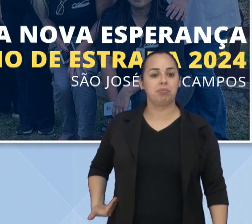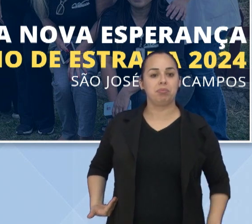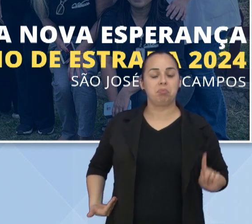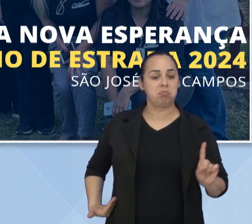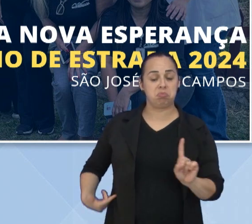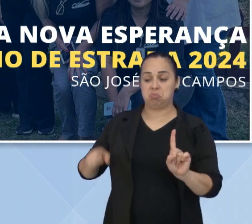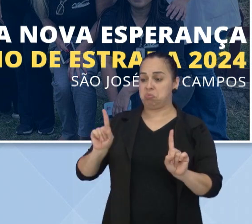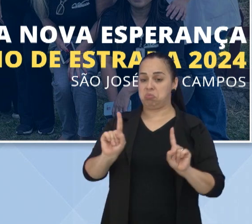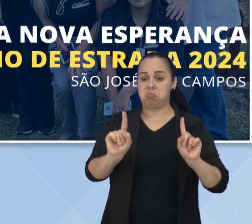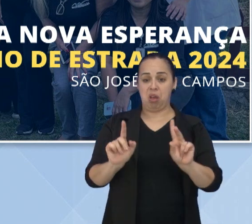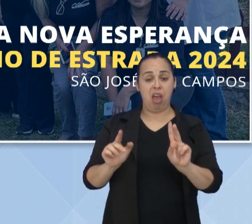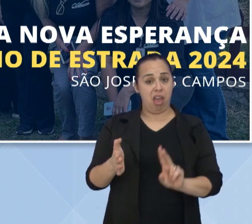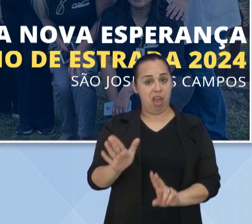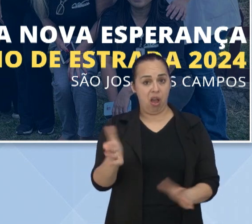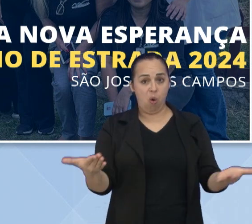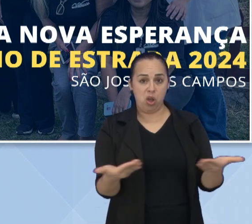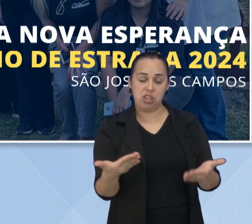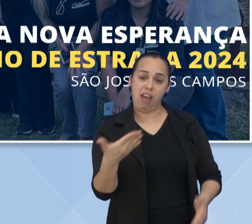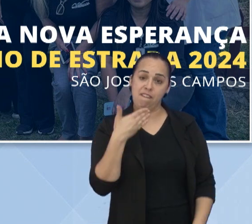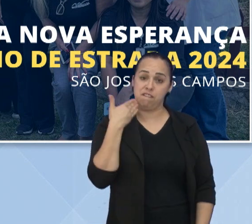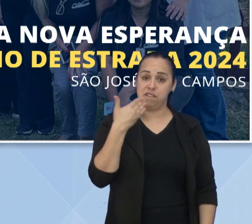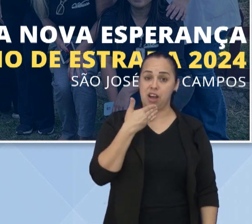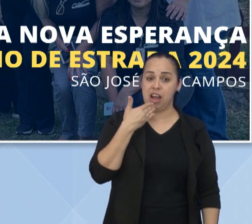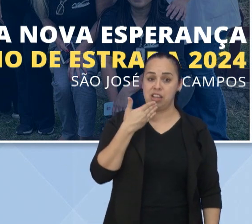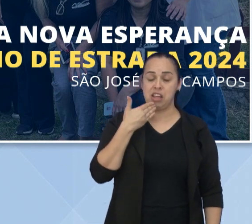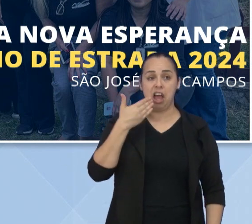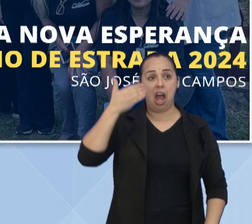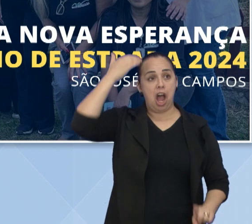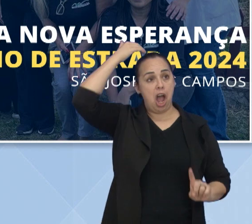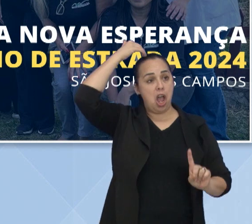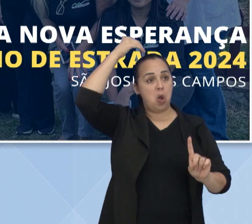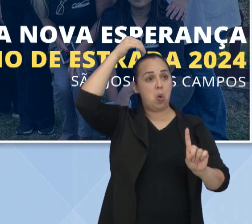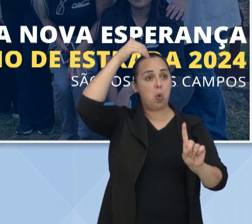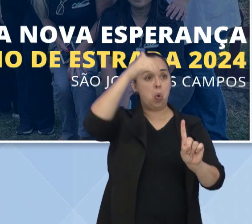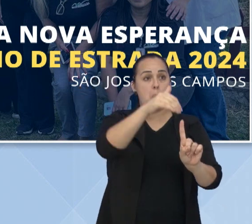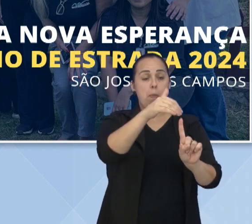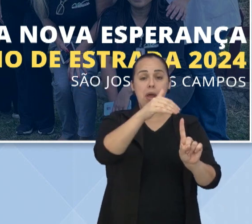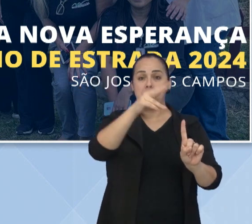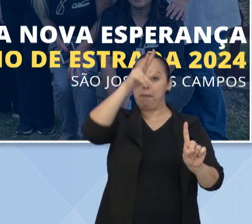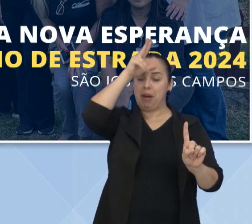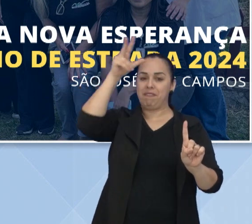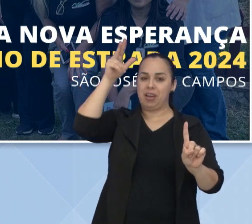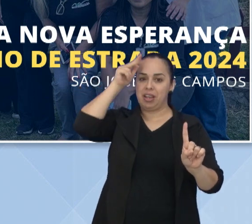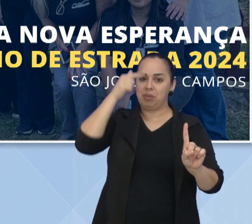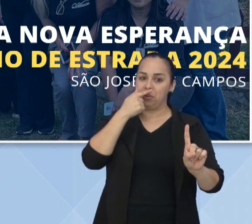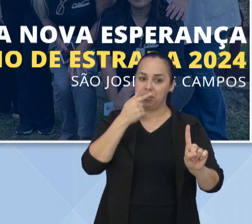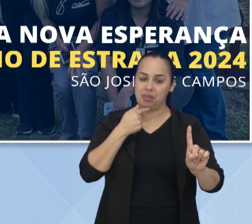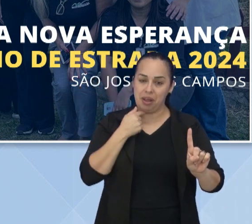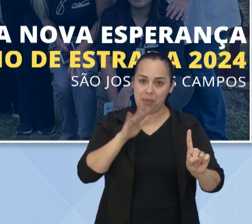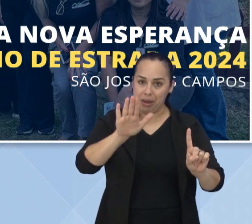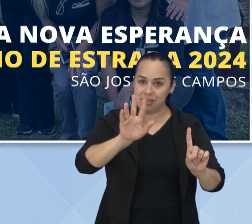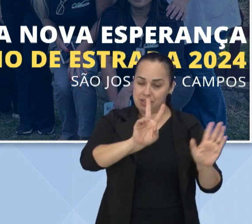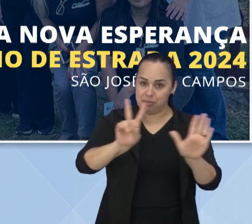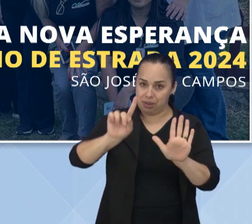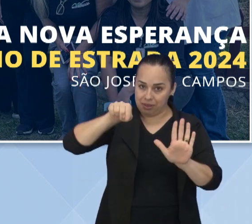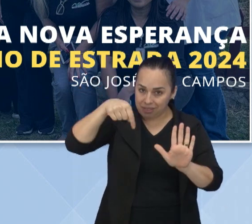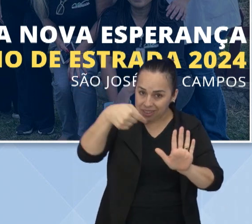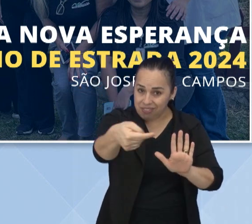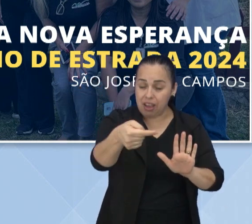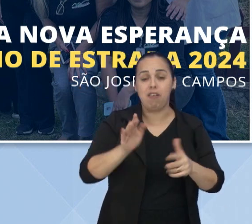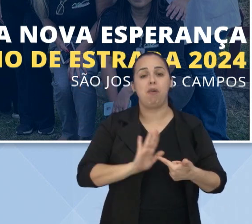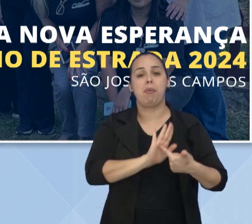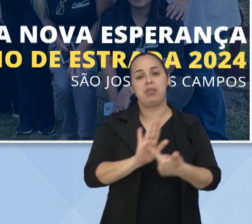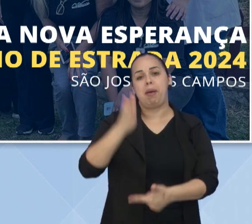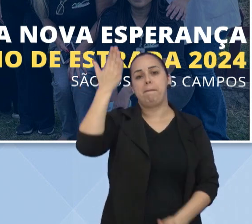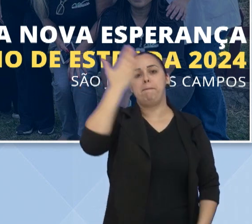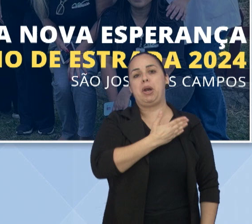Porque é muito fácil tudo você colocar a culpa no prefeito Anderson Farias. Então nós traremos aqui na semana que